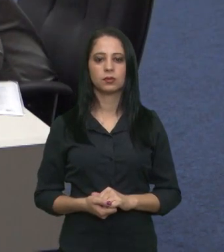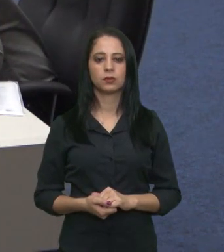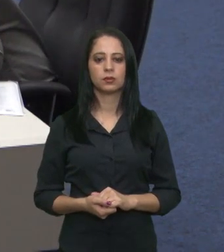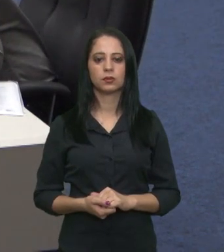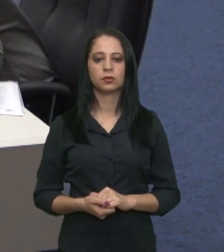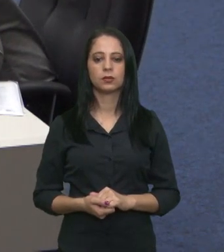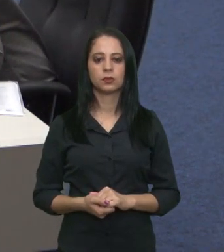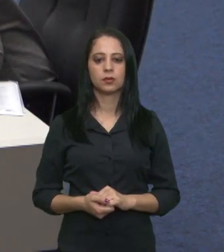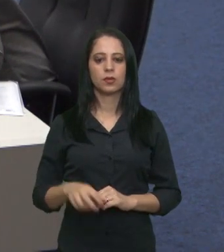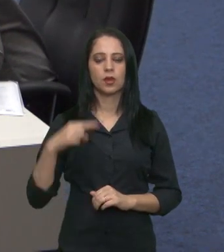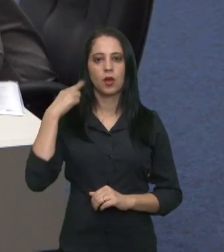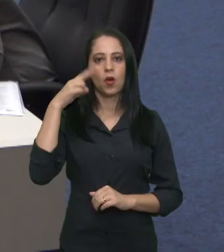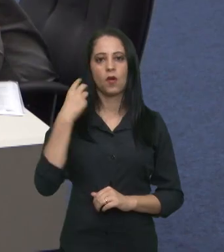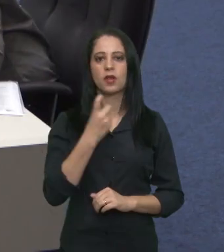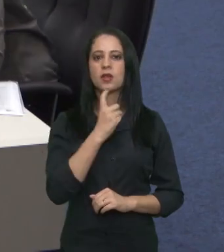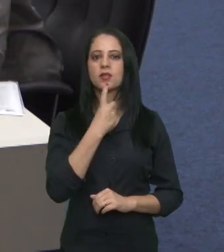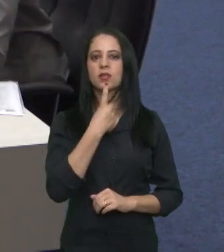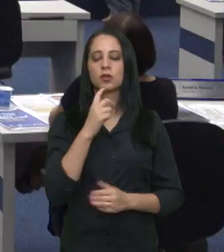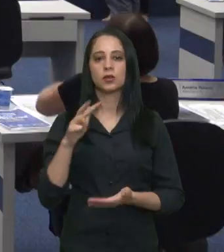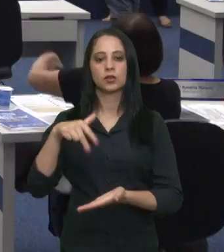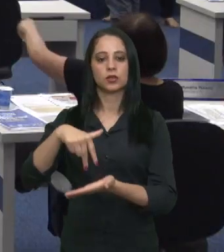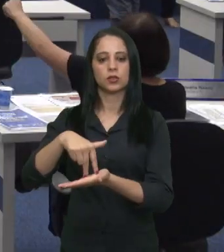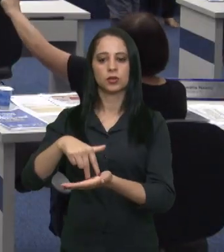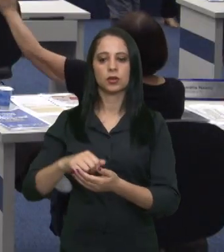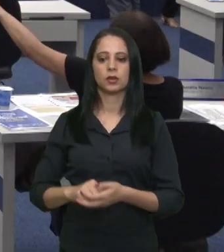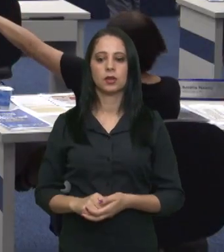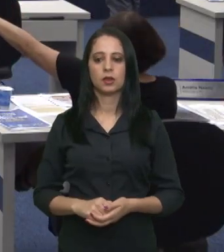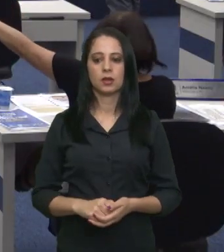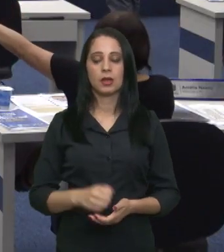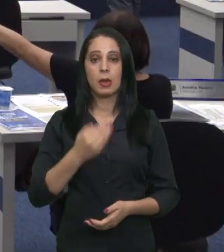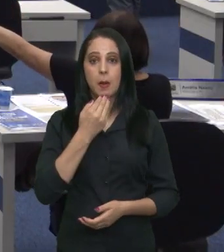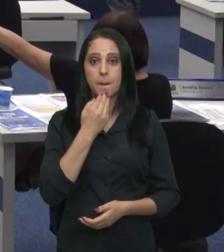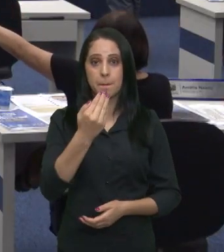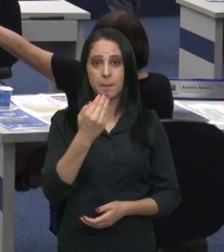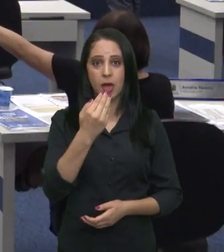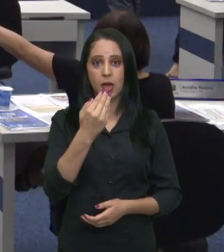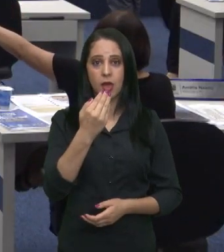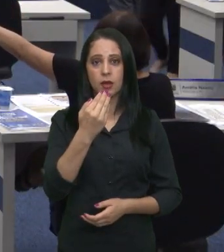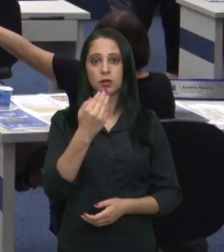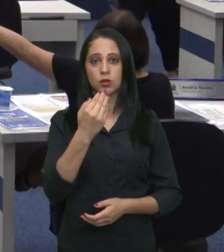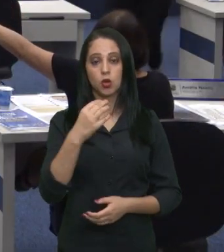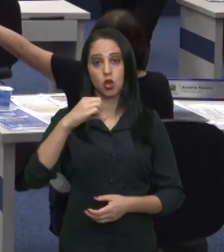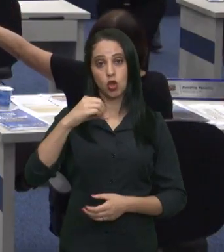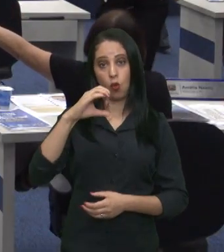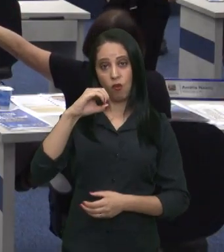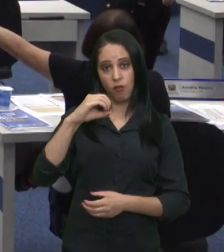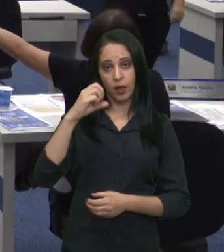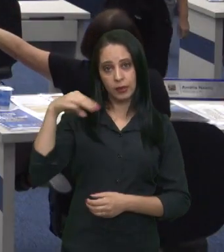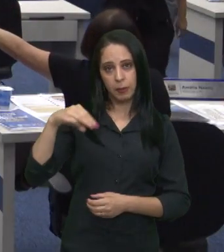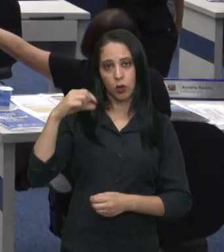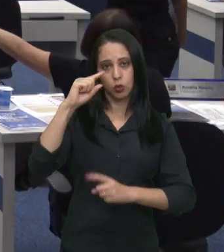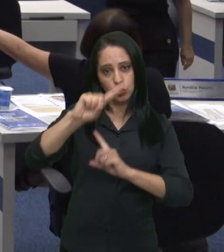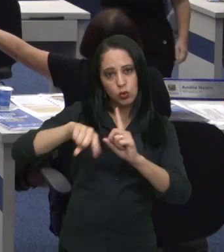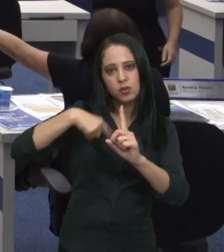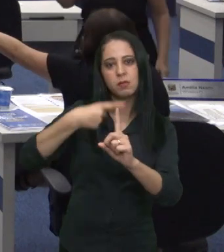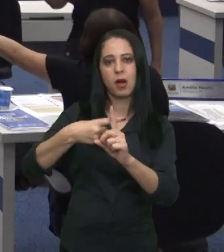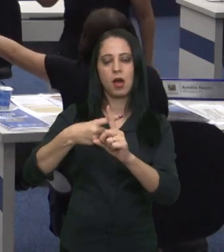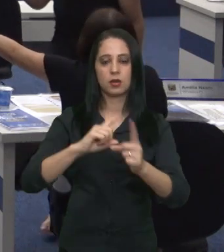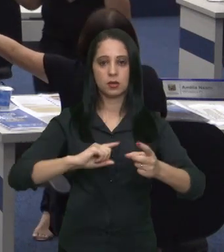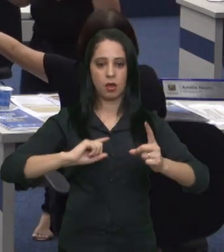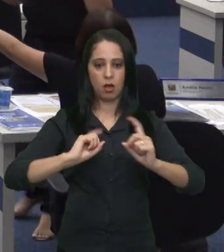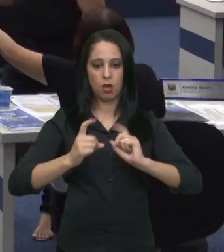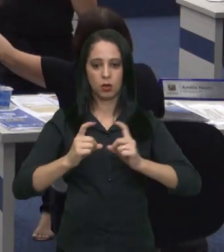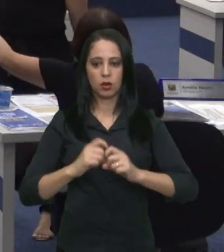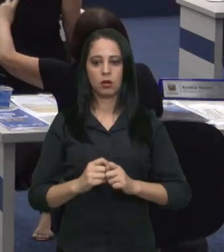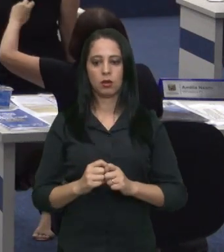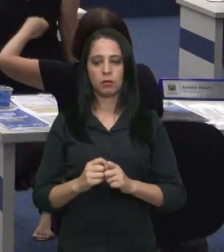Com a palavra, vereador Juvenil Silvério. Senhor presidente, solicita a prorrogação da sessão por mais 90 minutos. Em